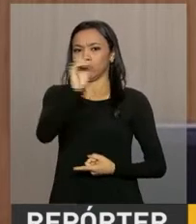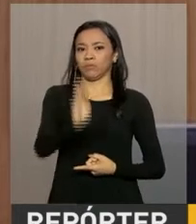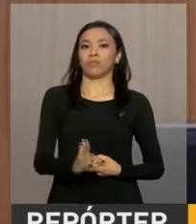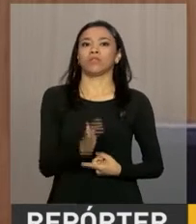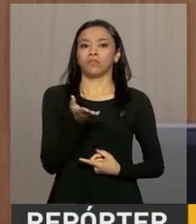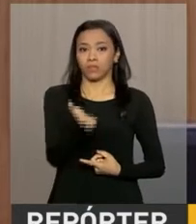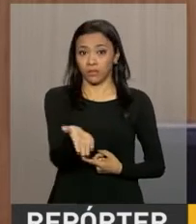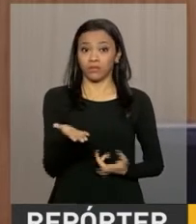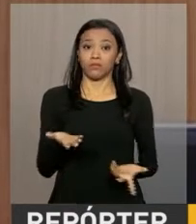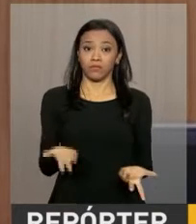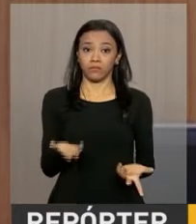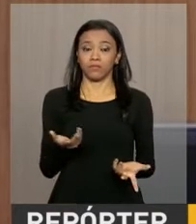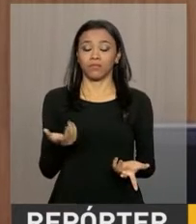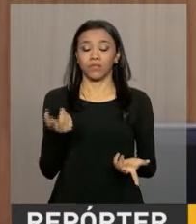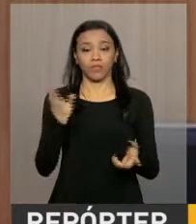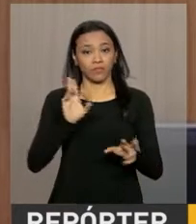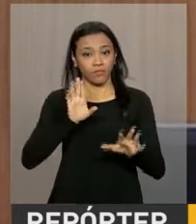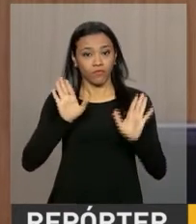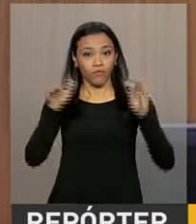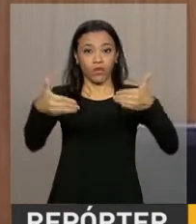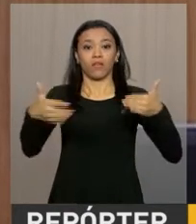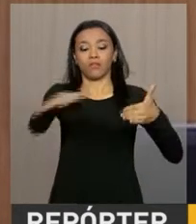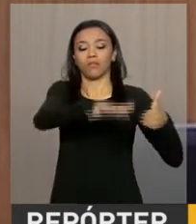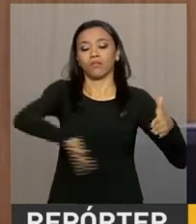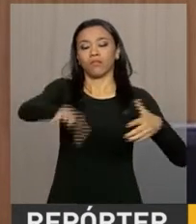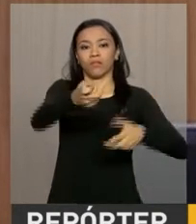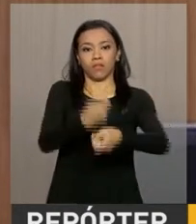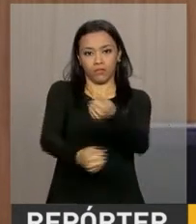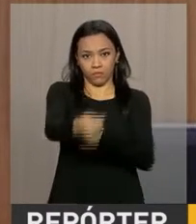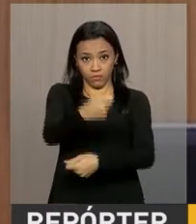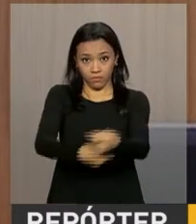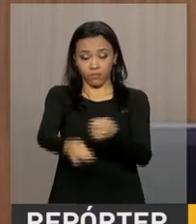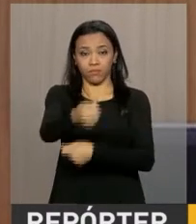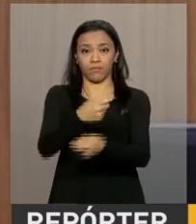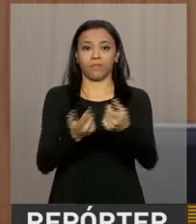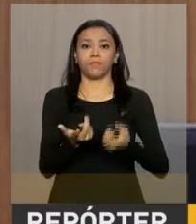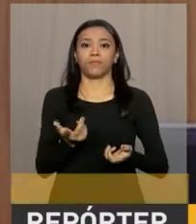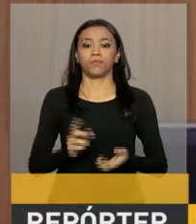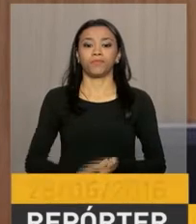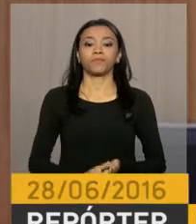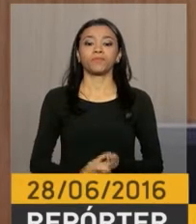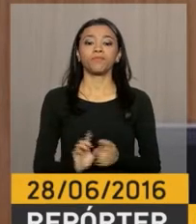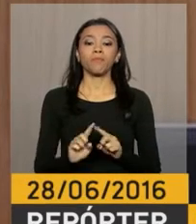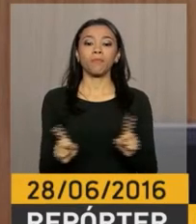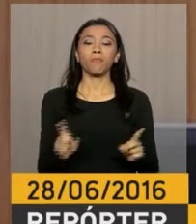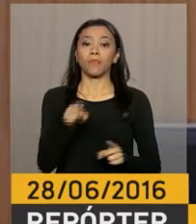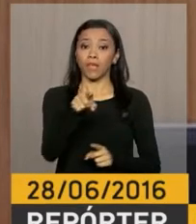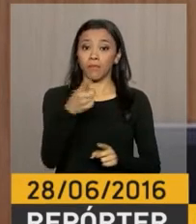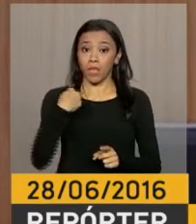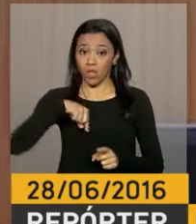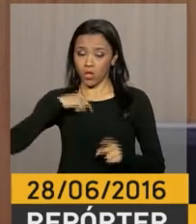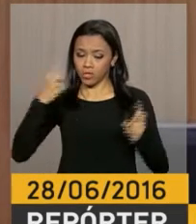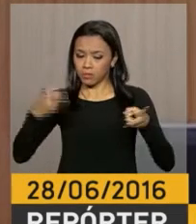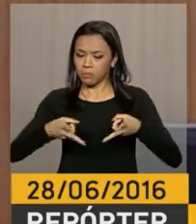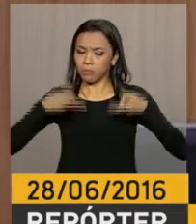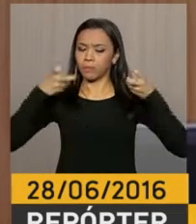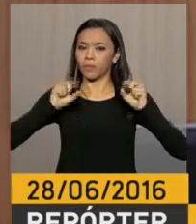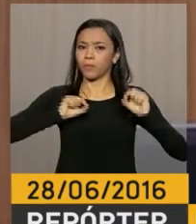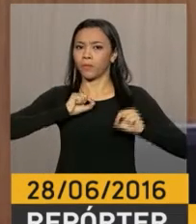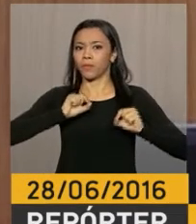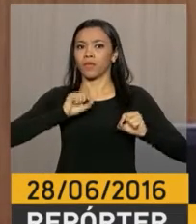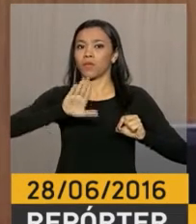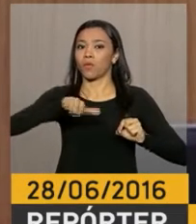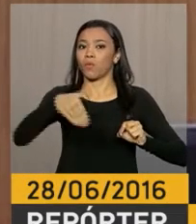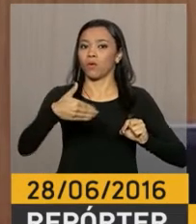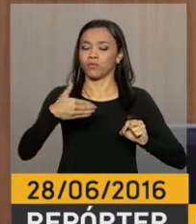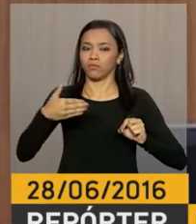dessas incertezas. O consumo privado também se contrai. Mas a nossa percepção é que, à medida em que a